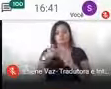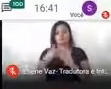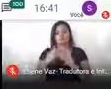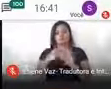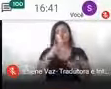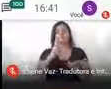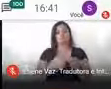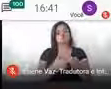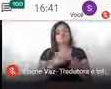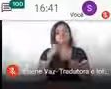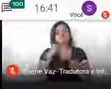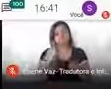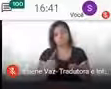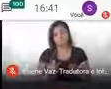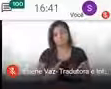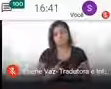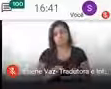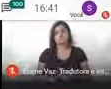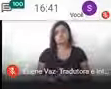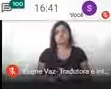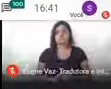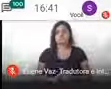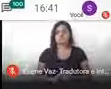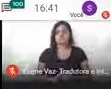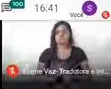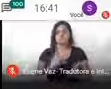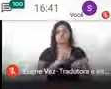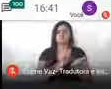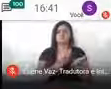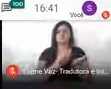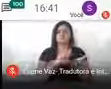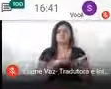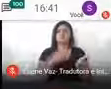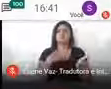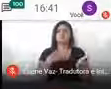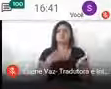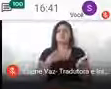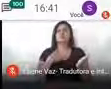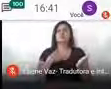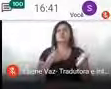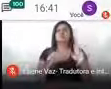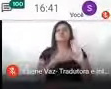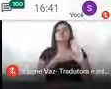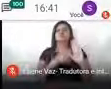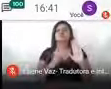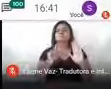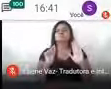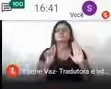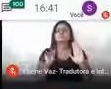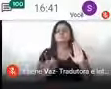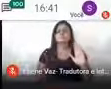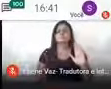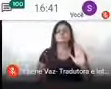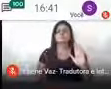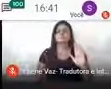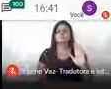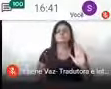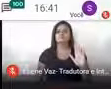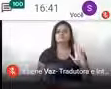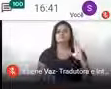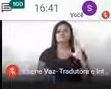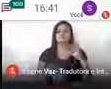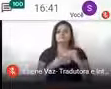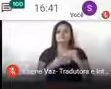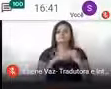interessante, em que, nesse artigo, eu faço justamente essa proposta da inclusão da